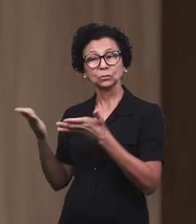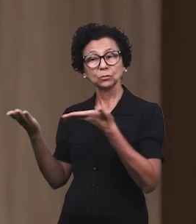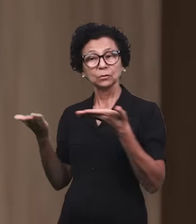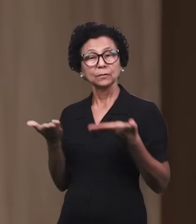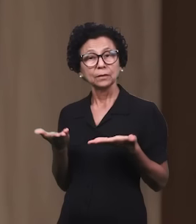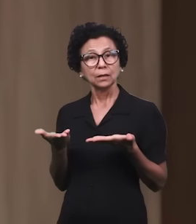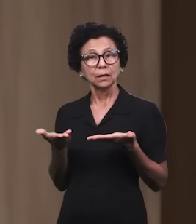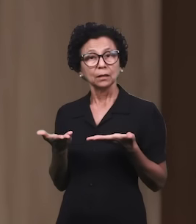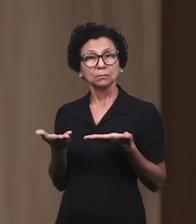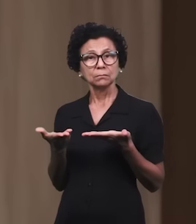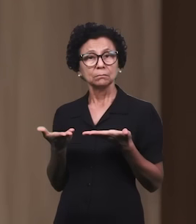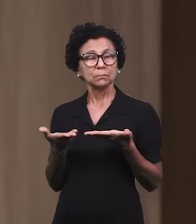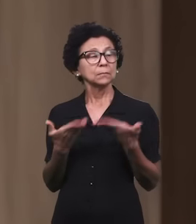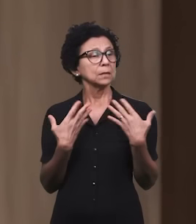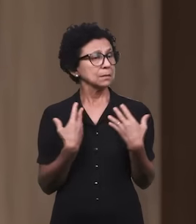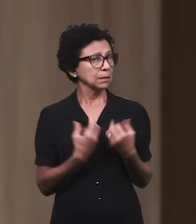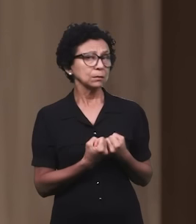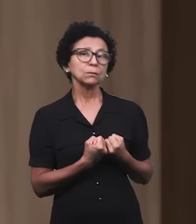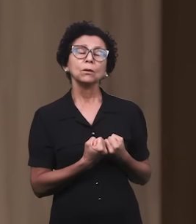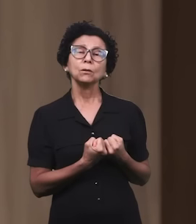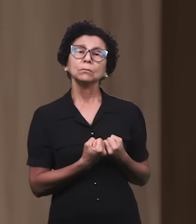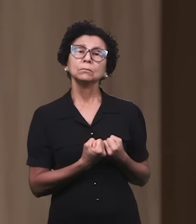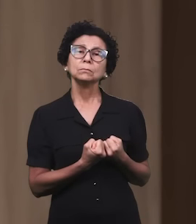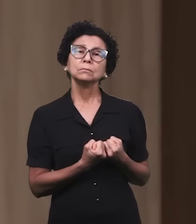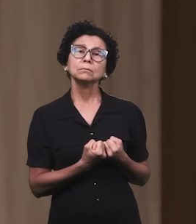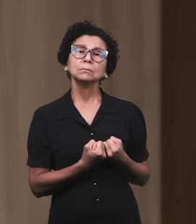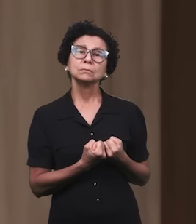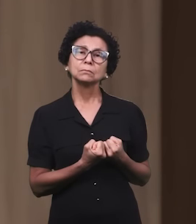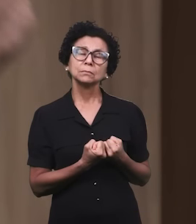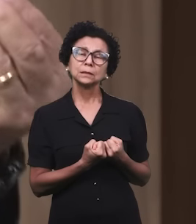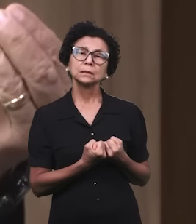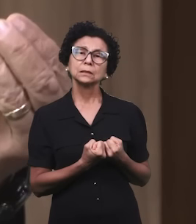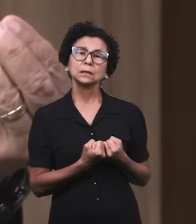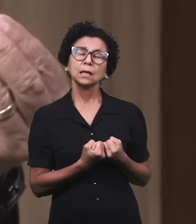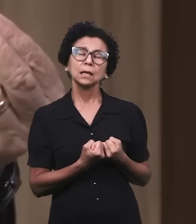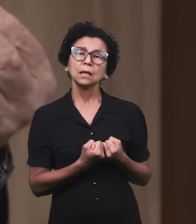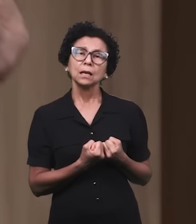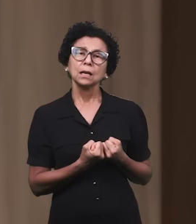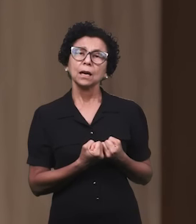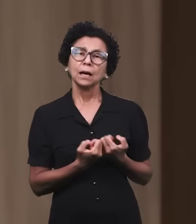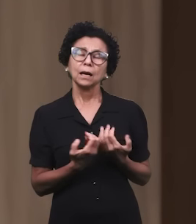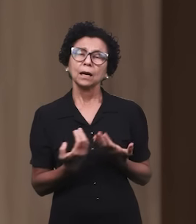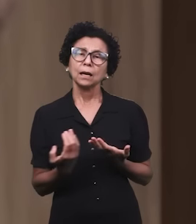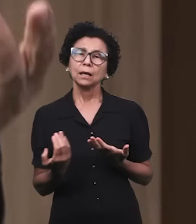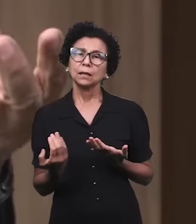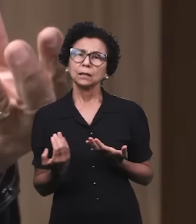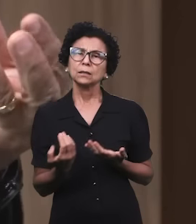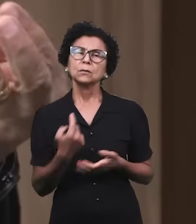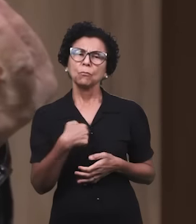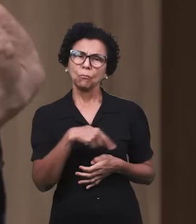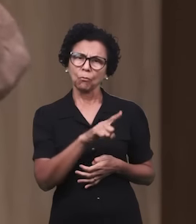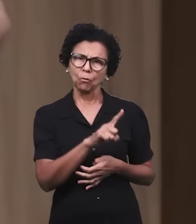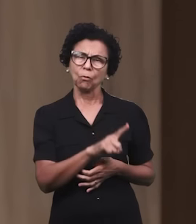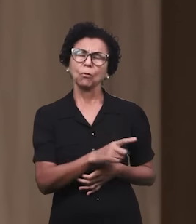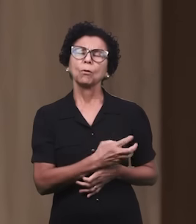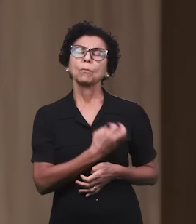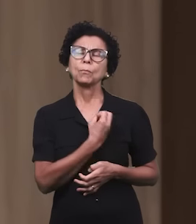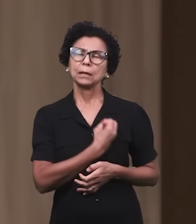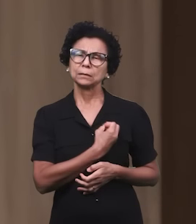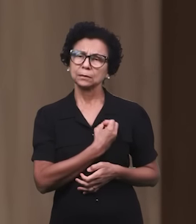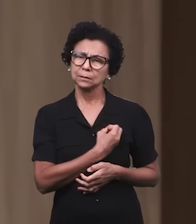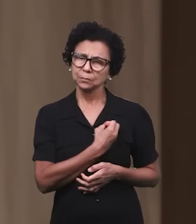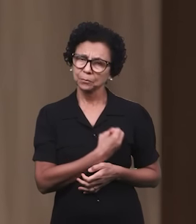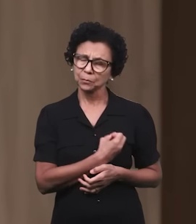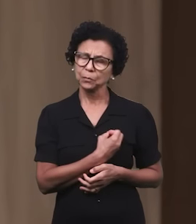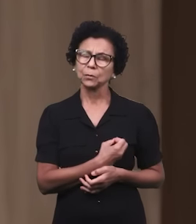foi. Ele não negou a participação,